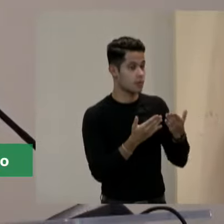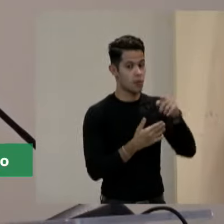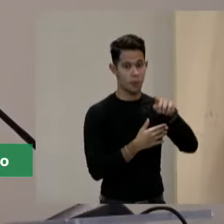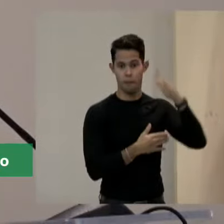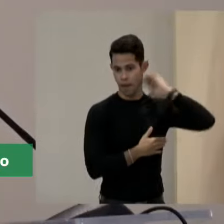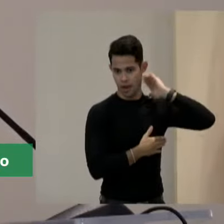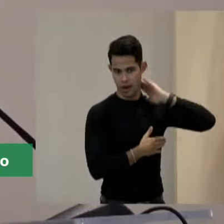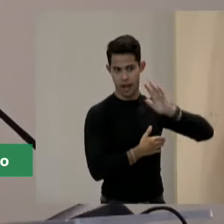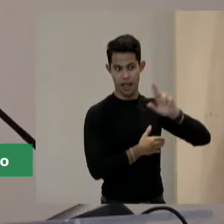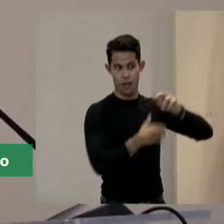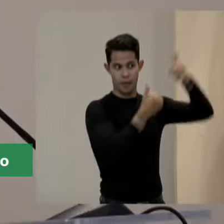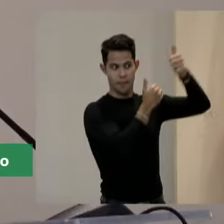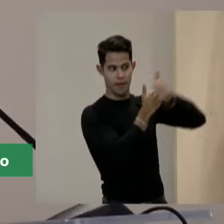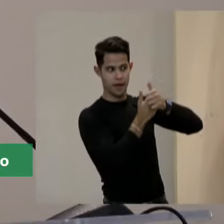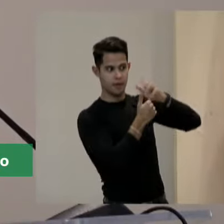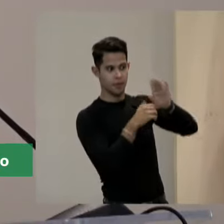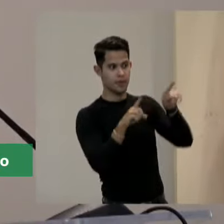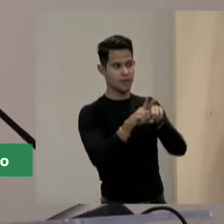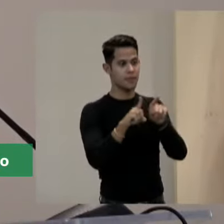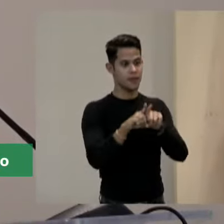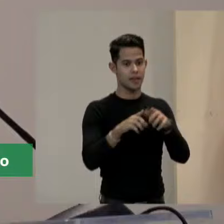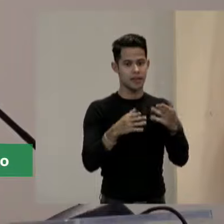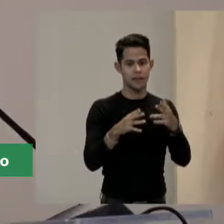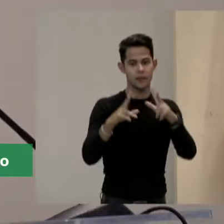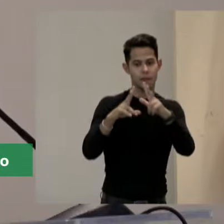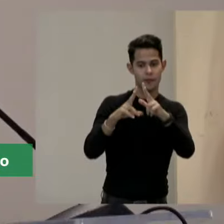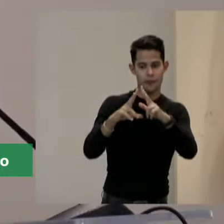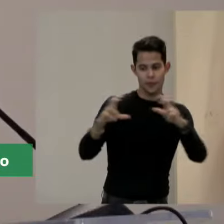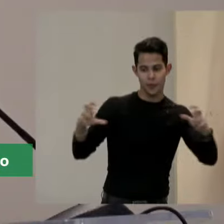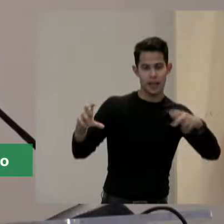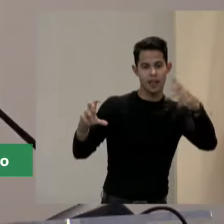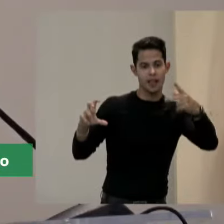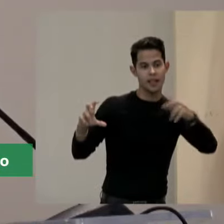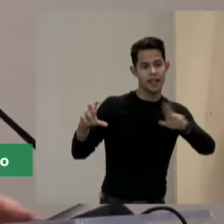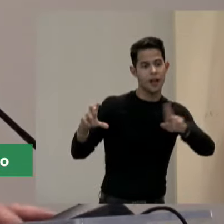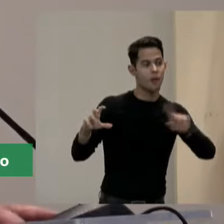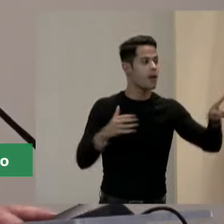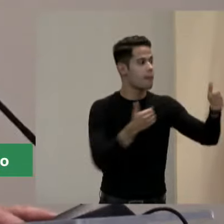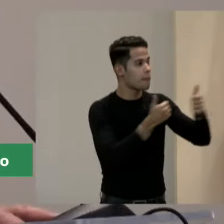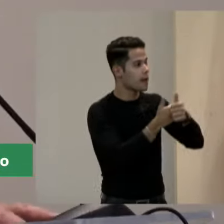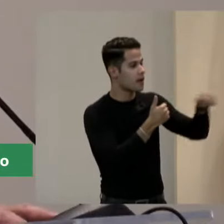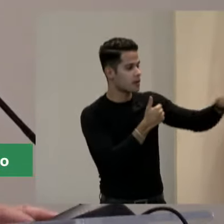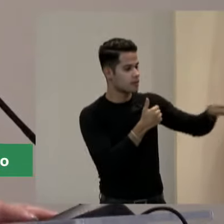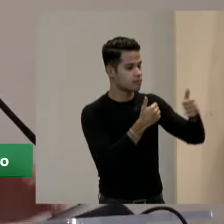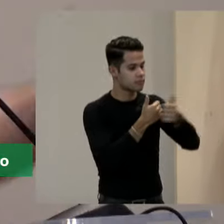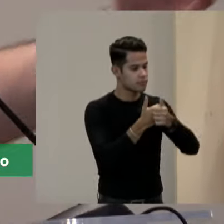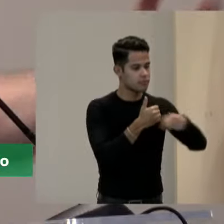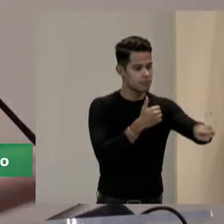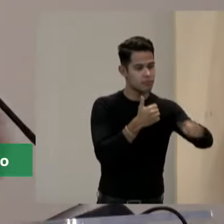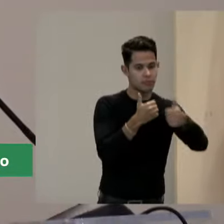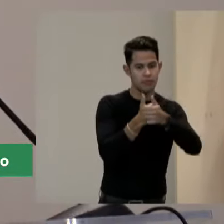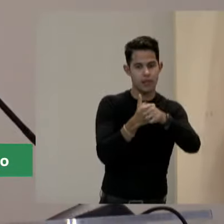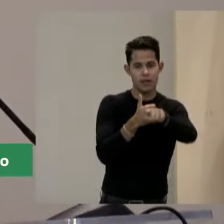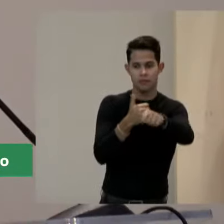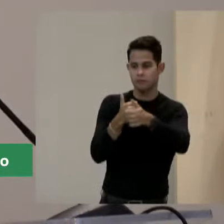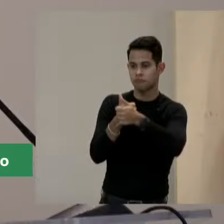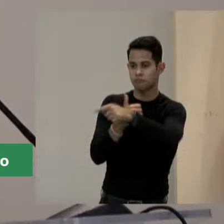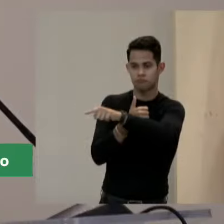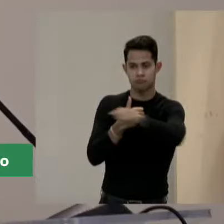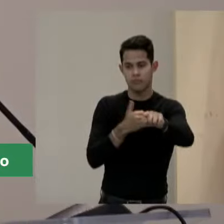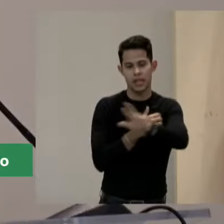também Florianópolis não é ali. Né, Tião veio de longe, Juliana veio de longe, né, muitas pessoas vieram de longe para estar aqui